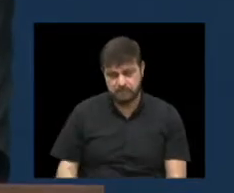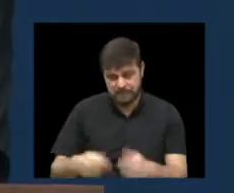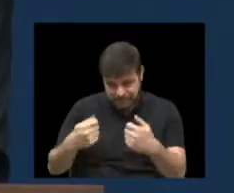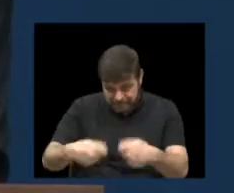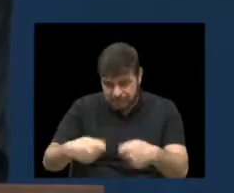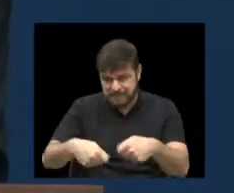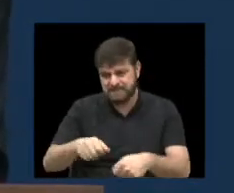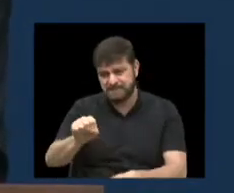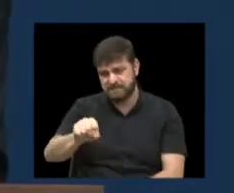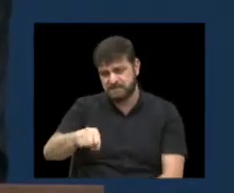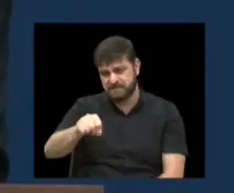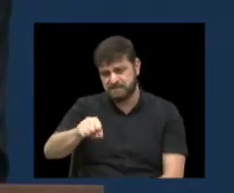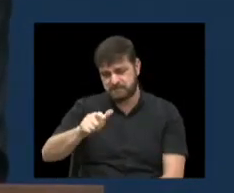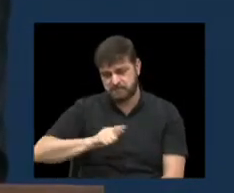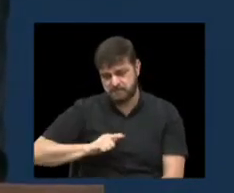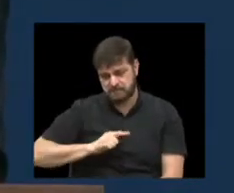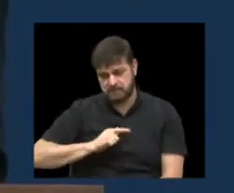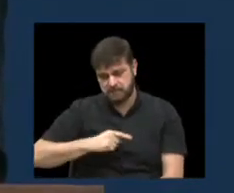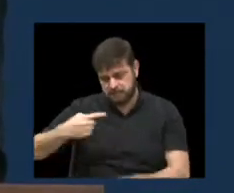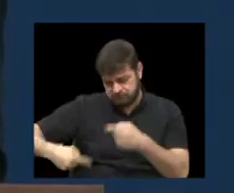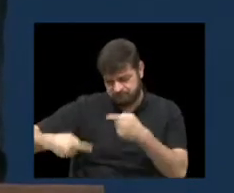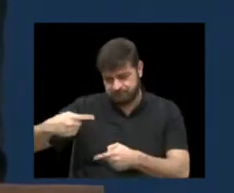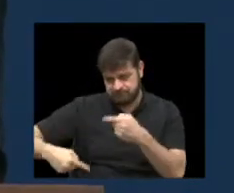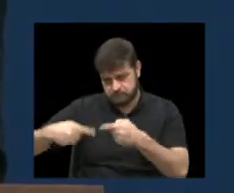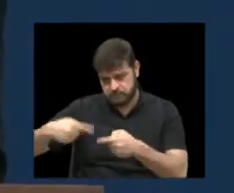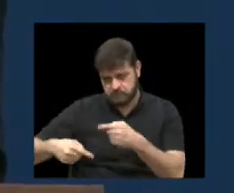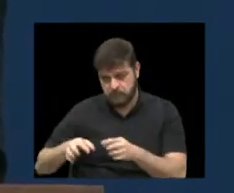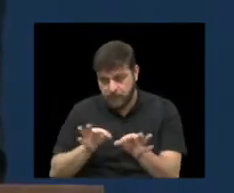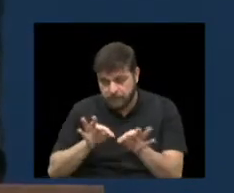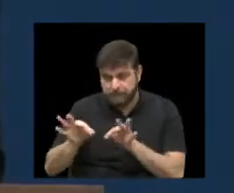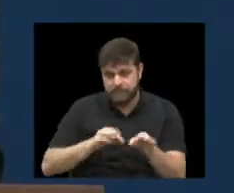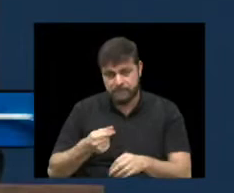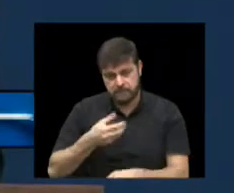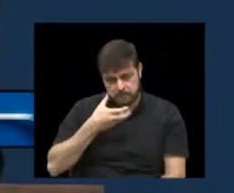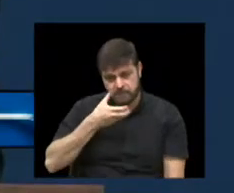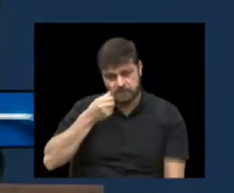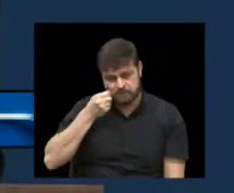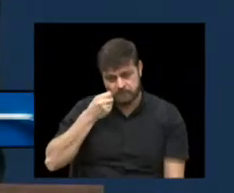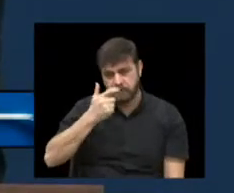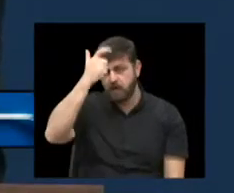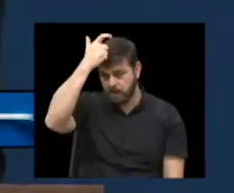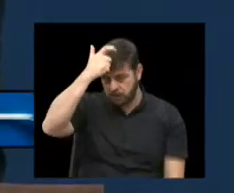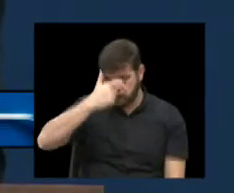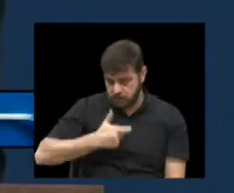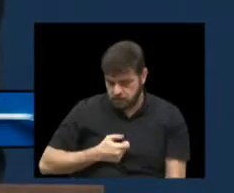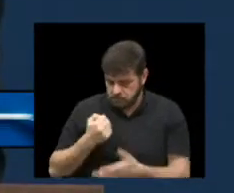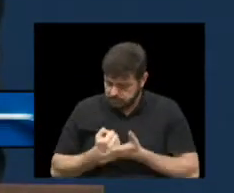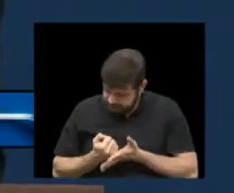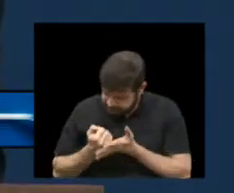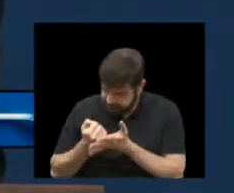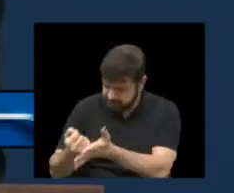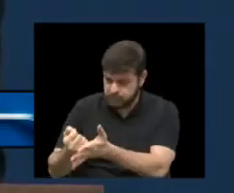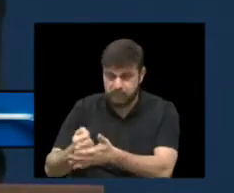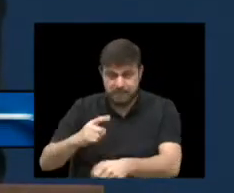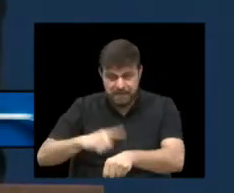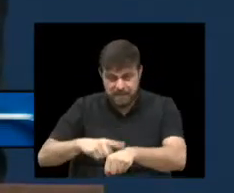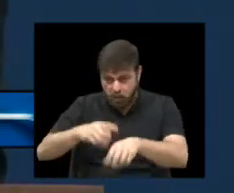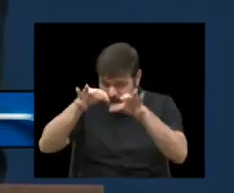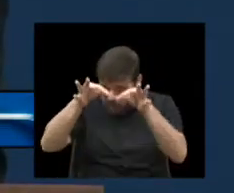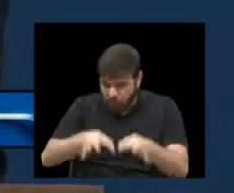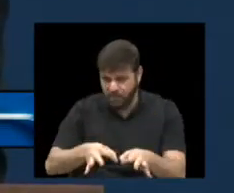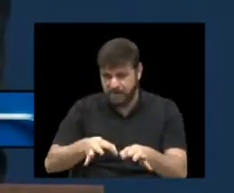necessárias estarem sendo discutidas para a elaboração do orçamento. Conte com esse vereador para buscar, no momento